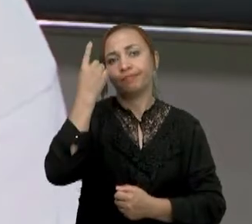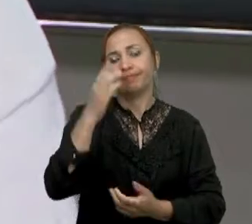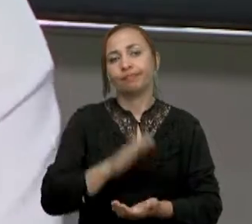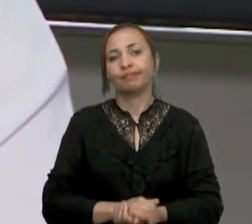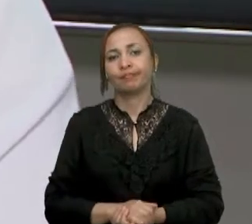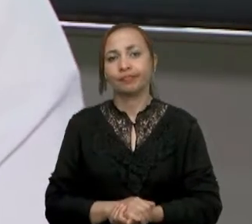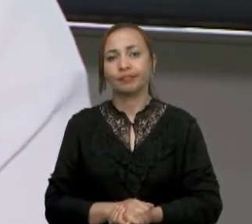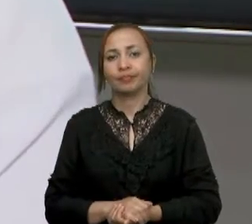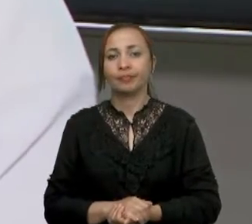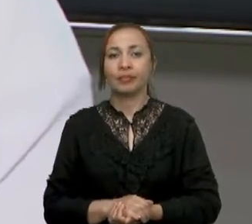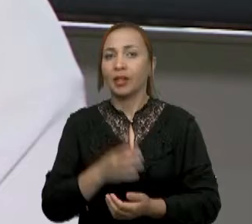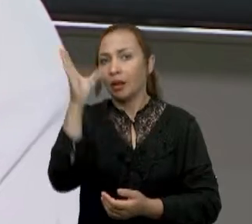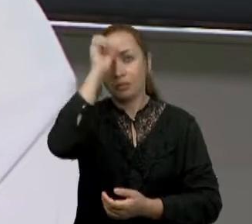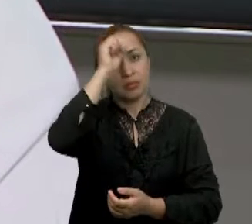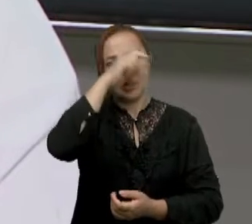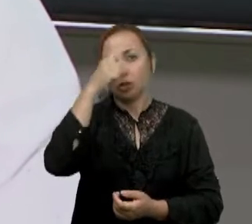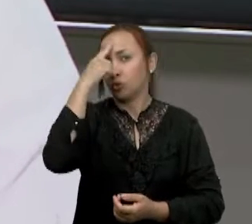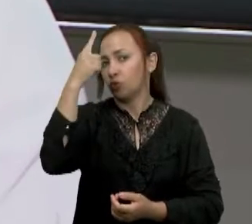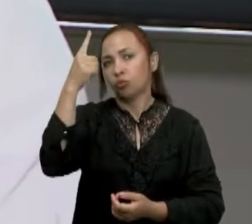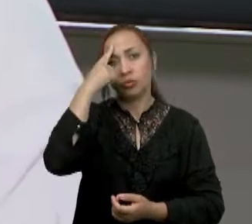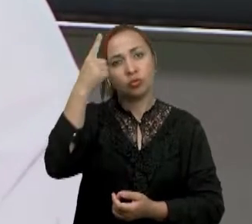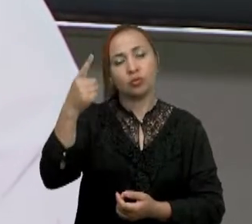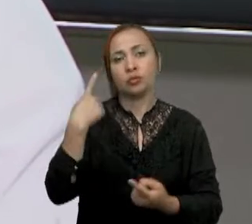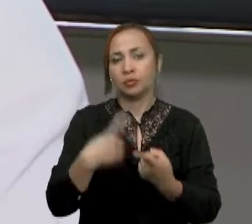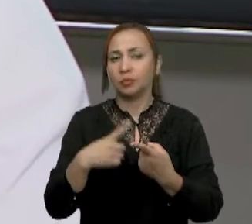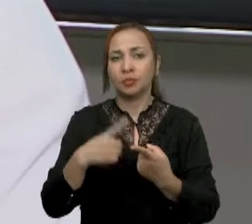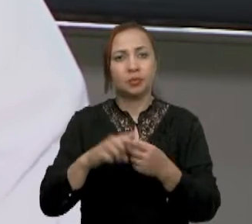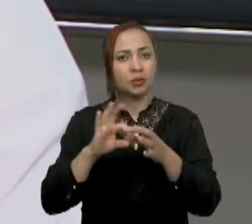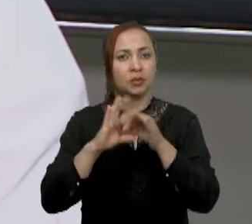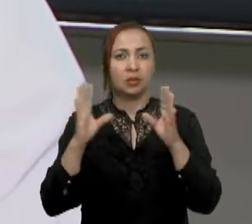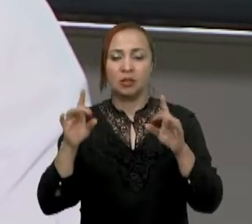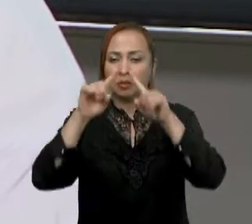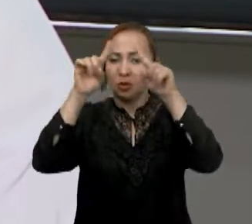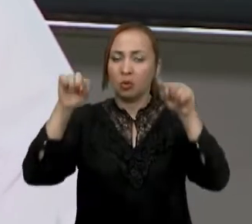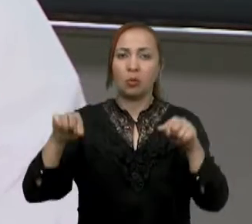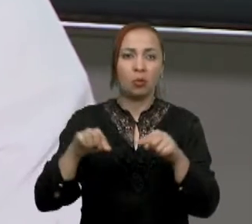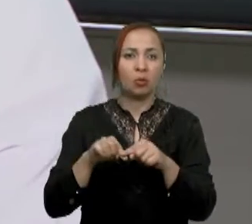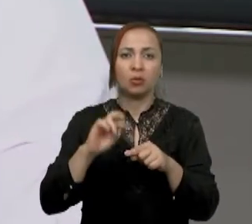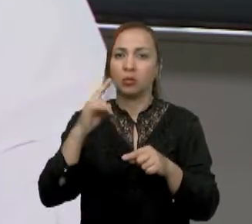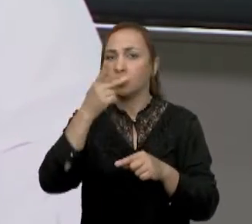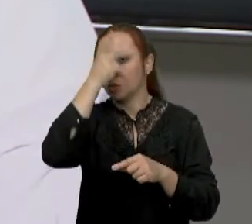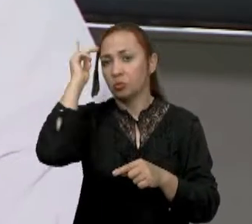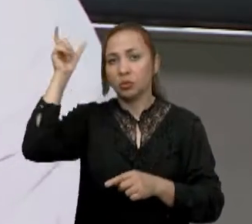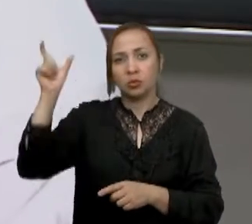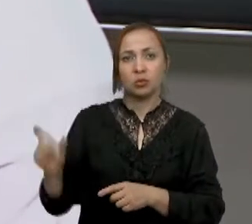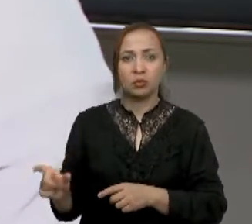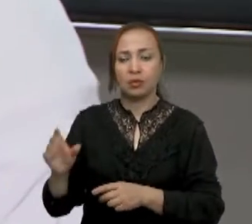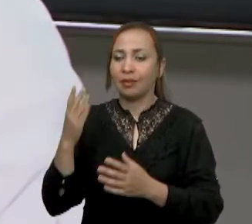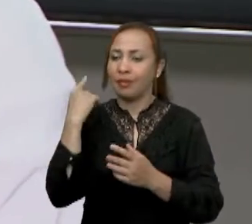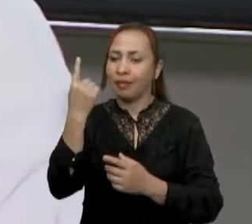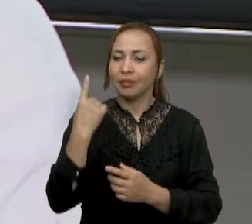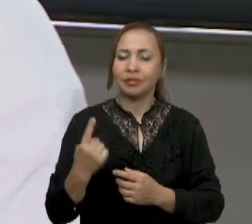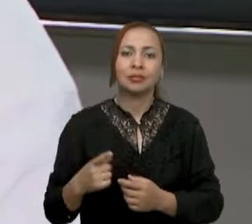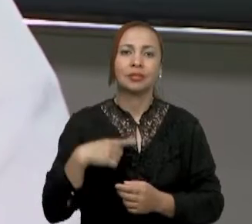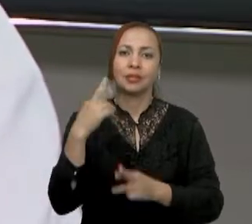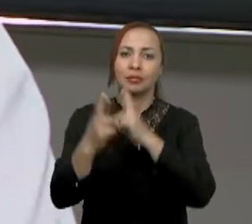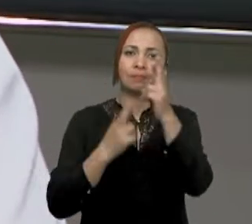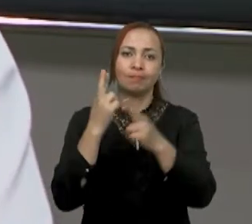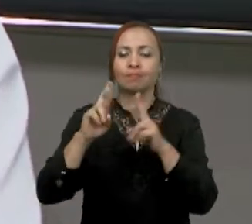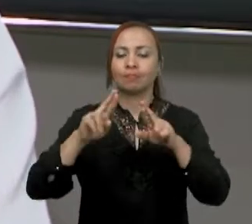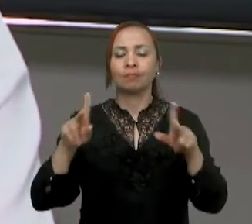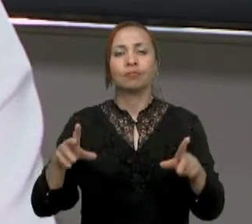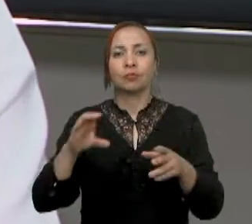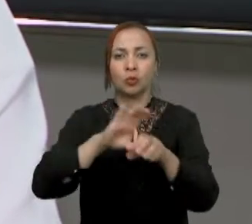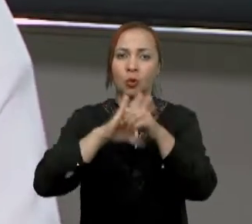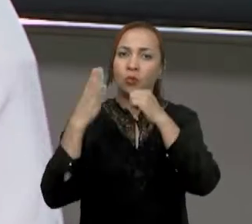aprendizado diário porque a independente do qual o paciente zero cada um tem uma relação